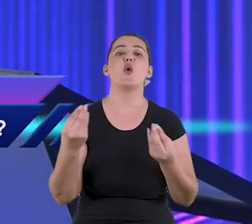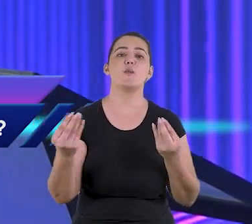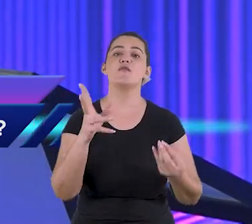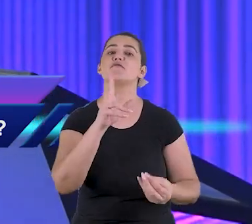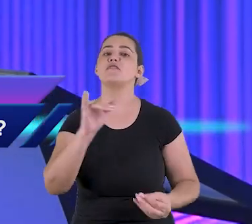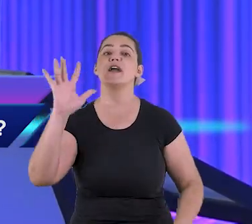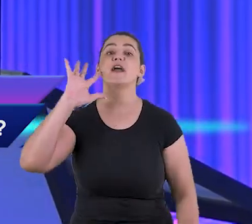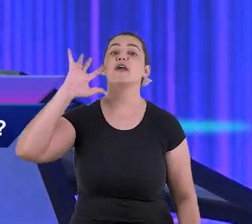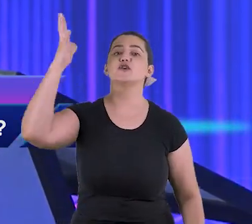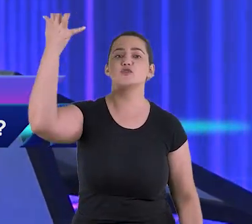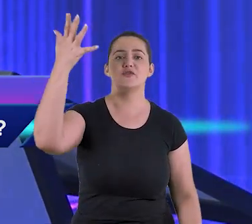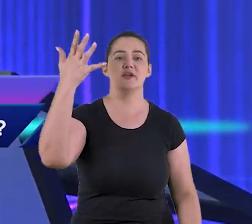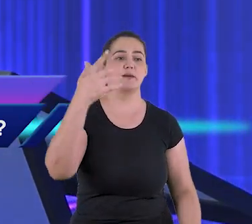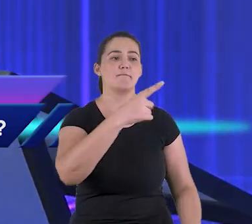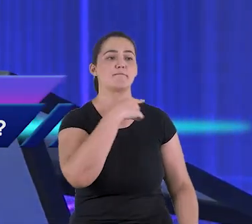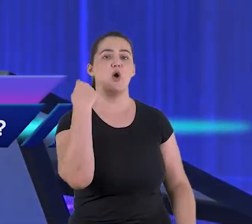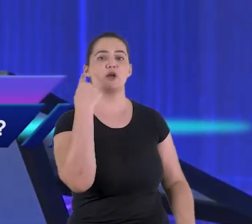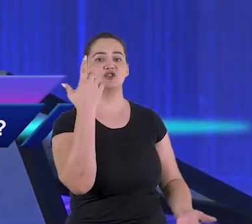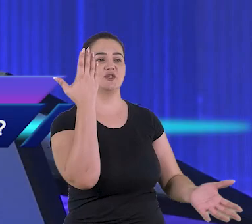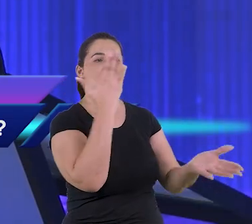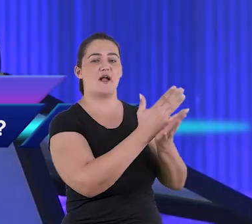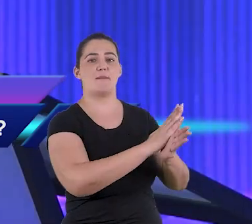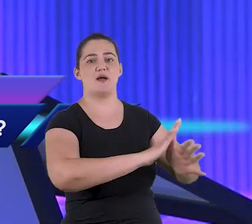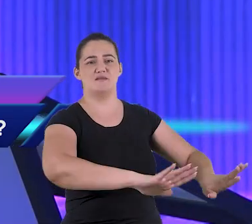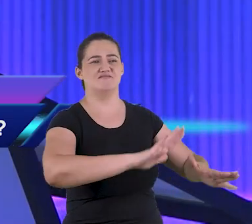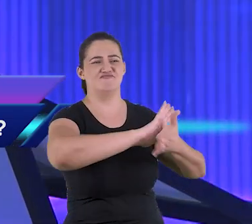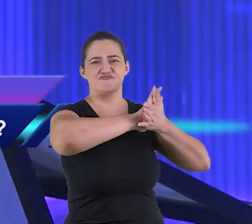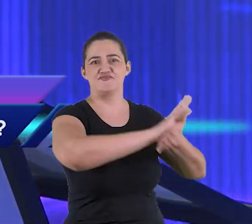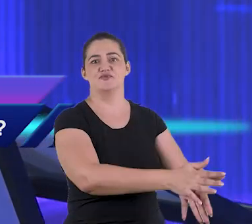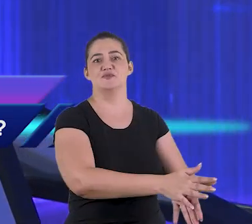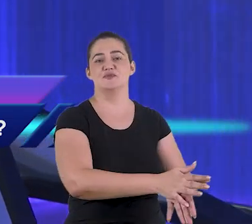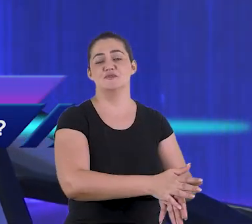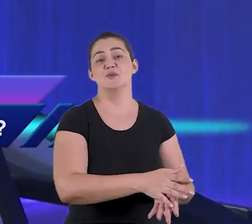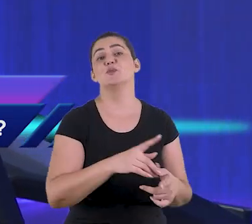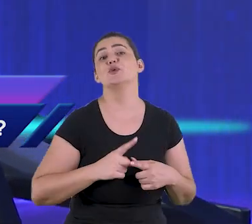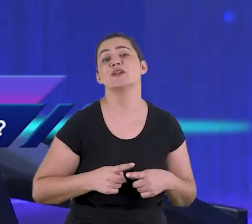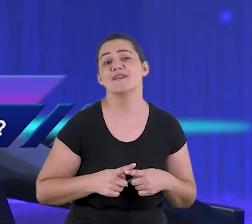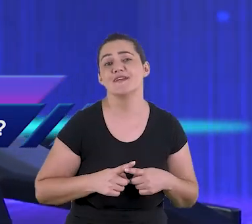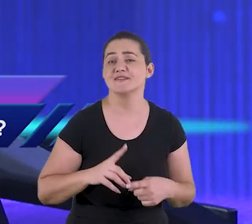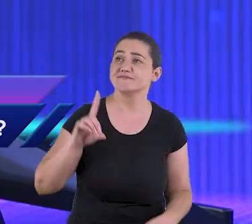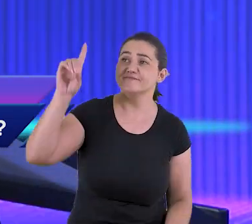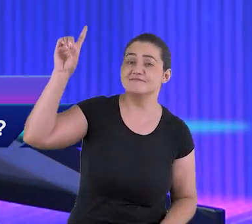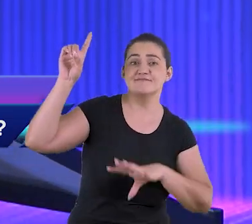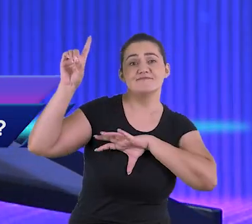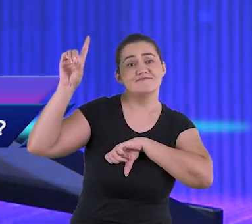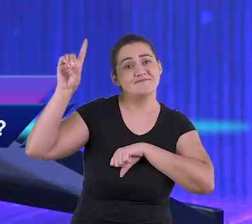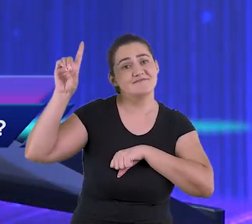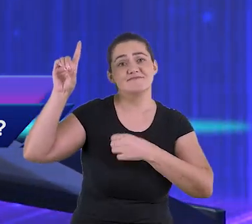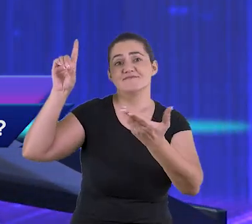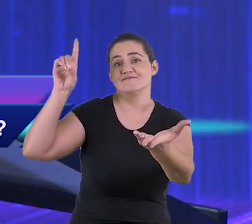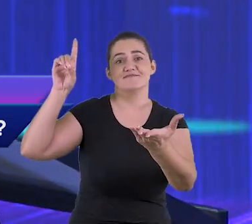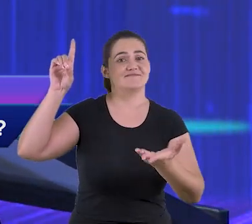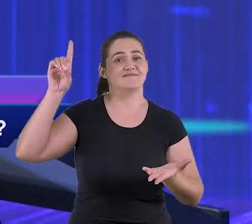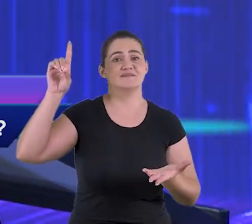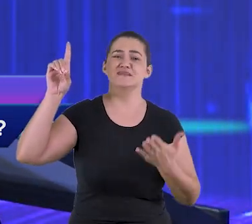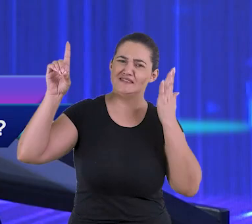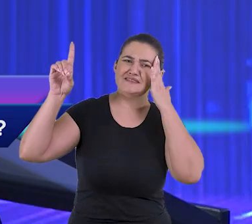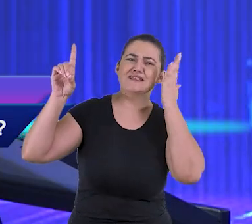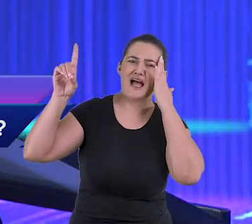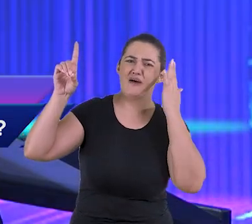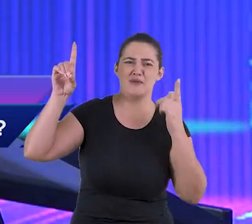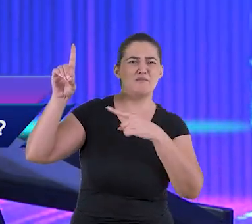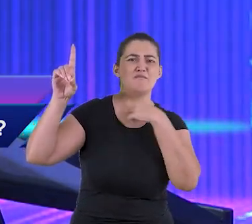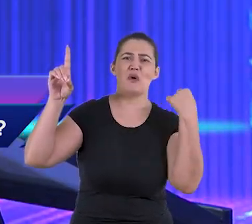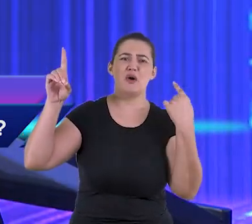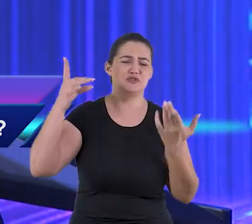falou exatamente como ele resolveria o problema da morte. Porque Deus nos ama. E Ele